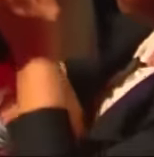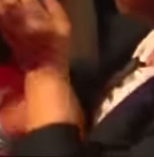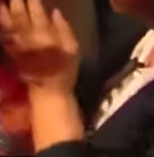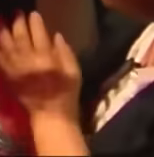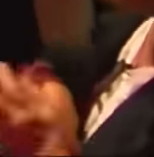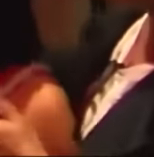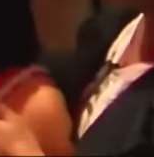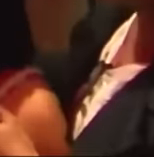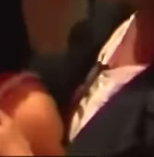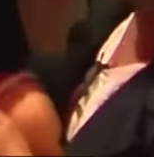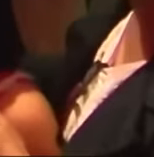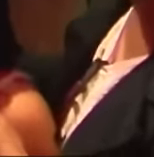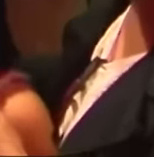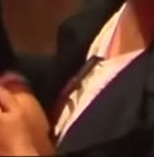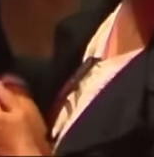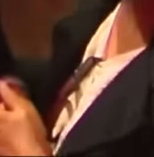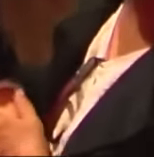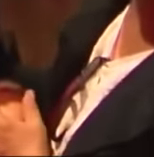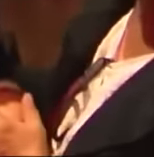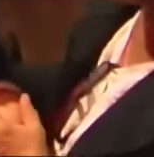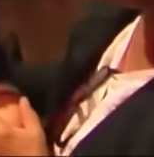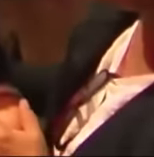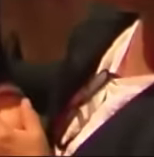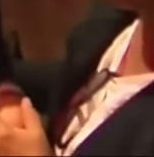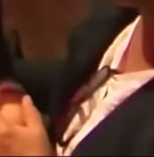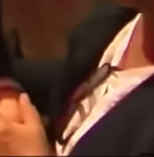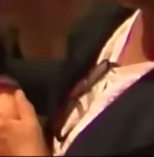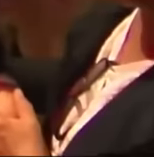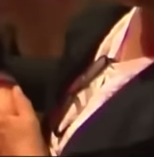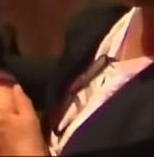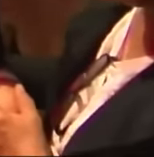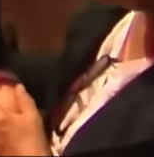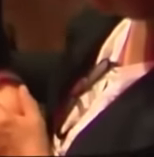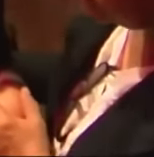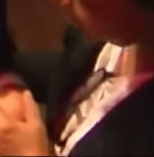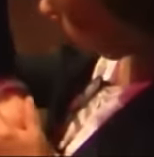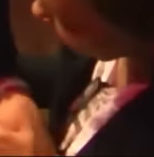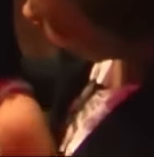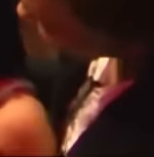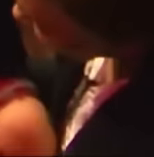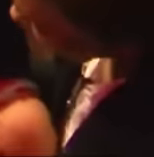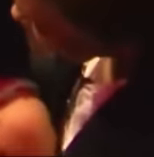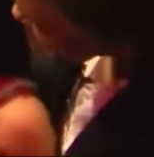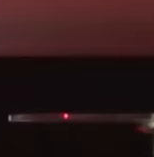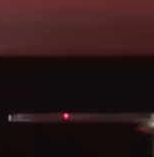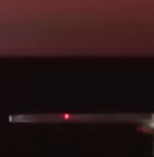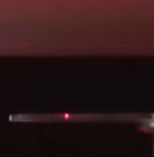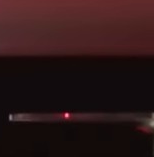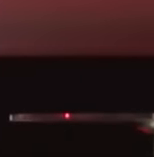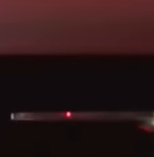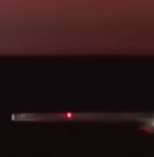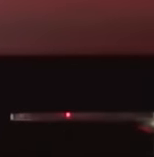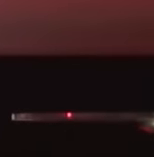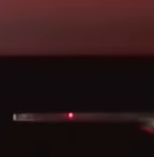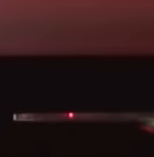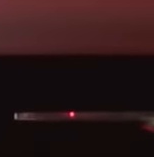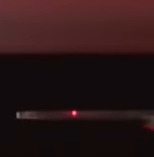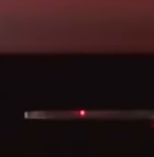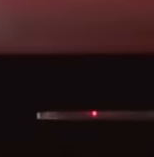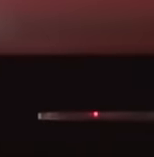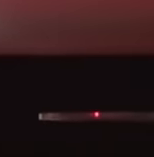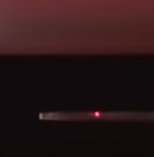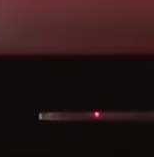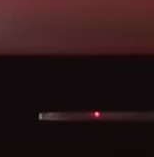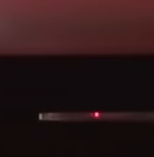muitas coisas. Agora você se tornou filho e filha de Deus, né? Até então nós éramos criaturas, mas